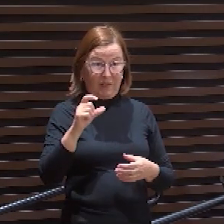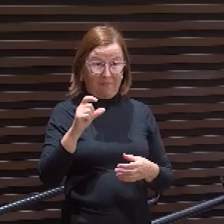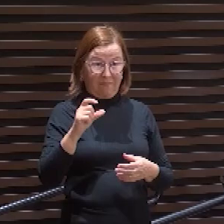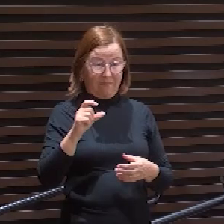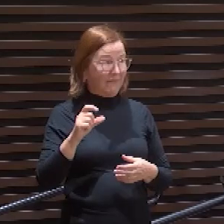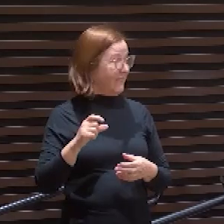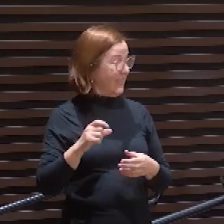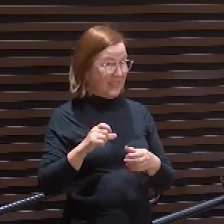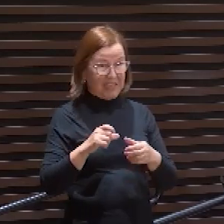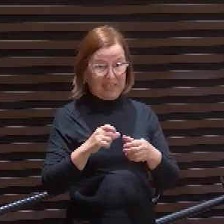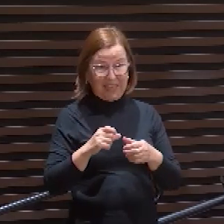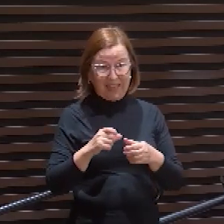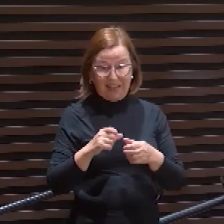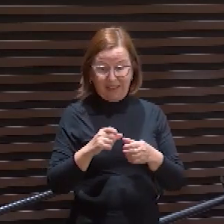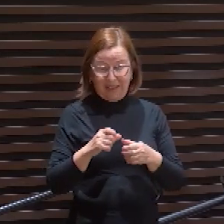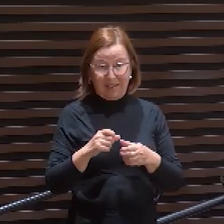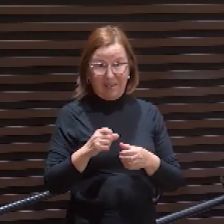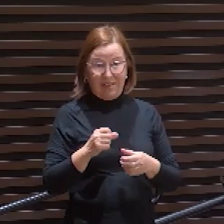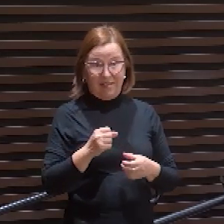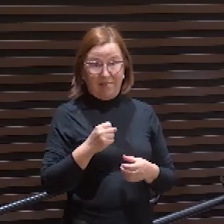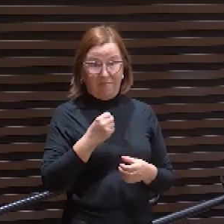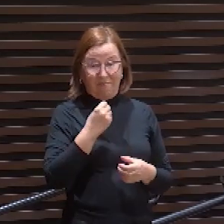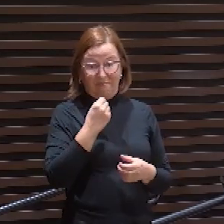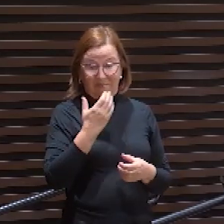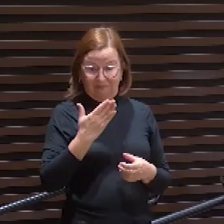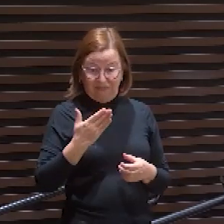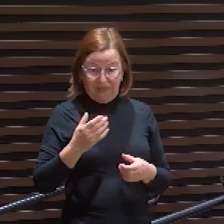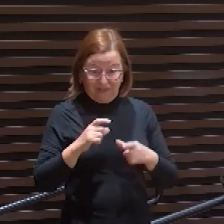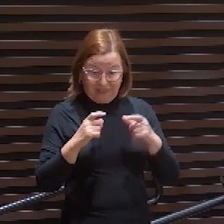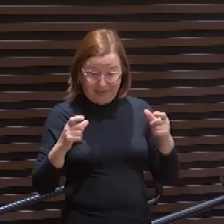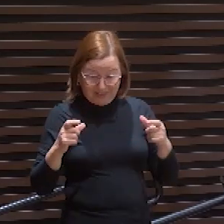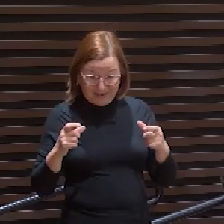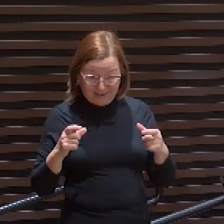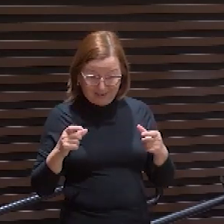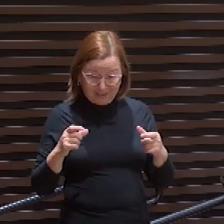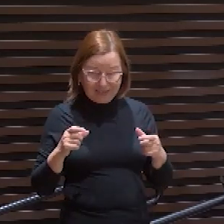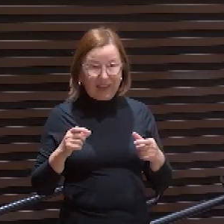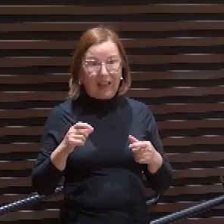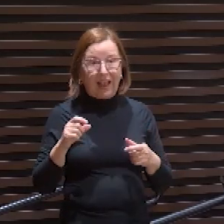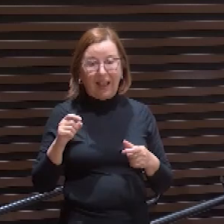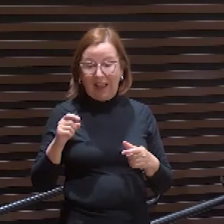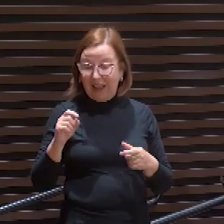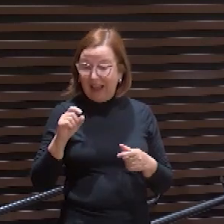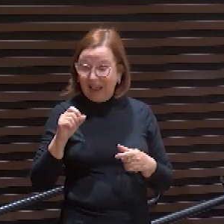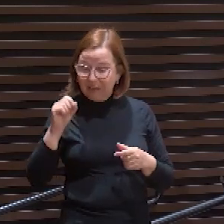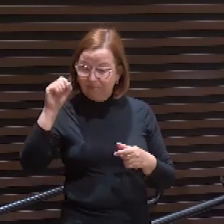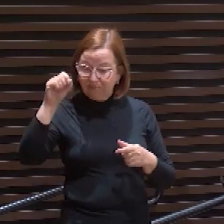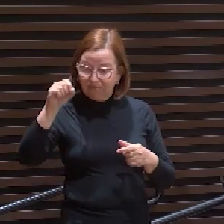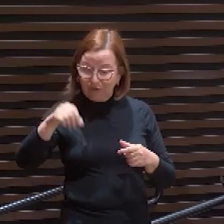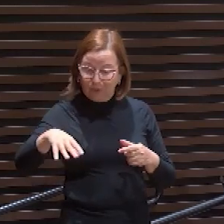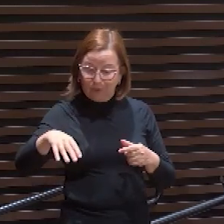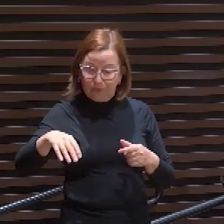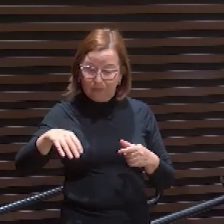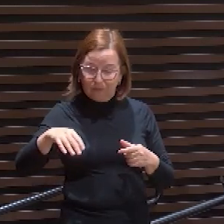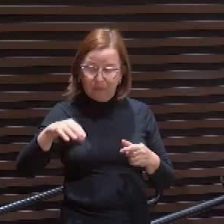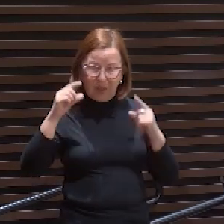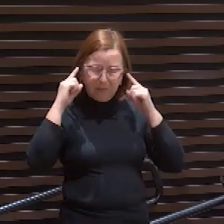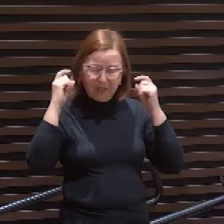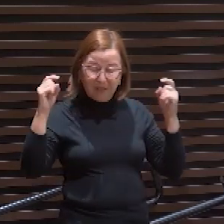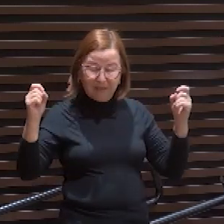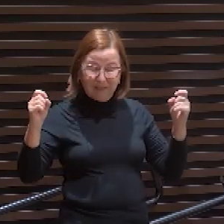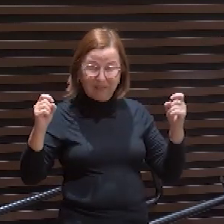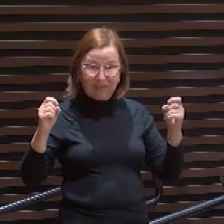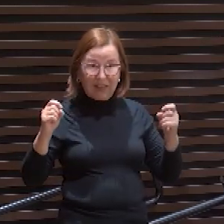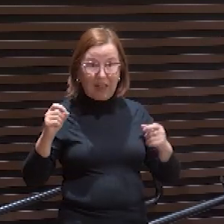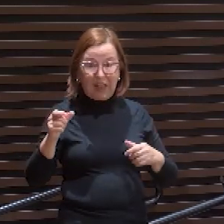Tum, tum, tum, tum, tum. Aí ele saía. E a mulher, pobrezinha, chegou, jogou 2 moedinhas. Tchim, tchim.